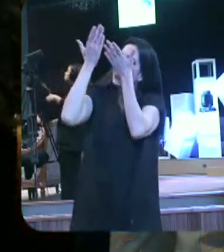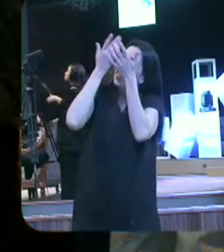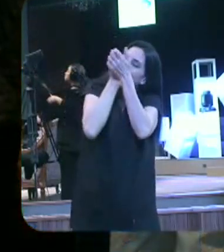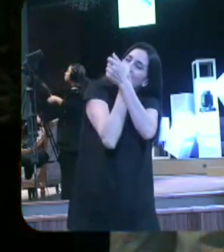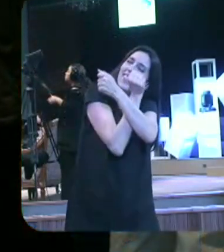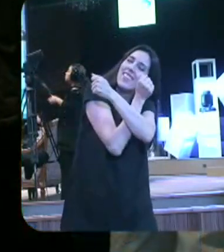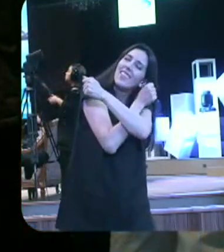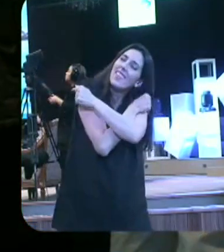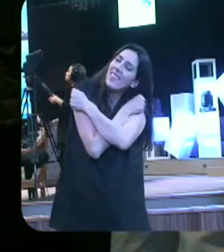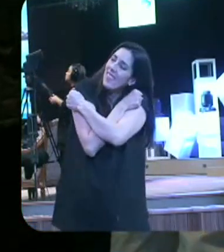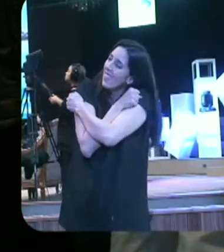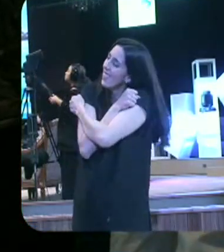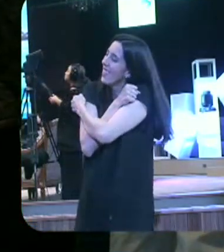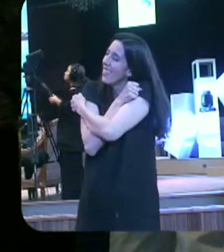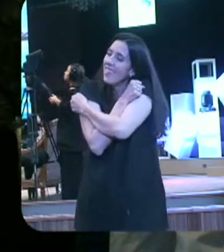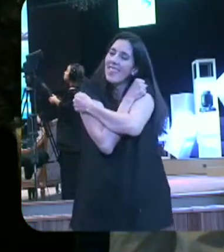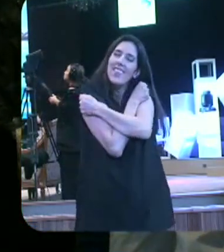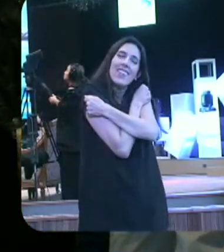Abraça-me.